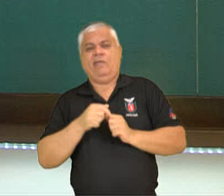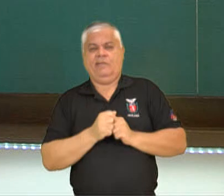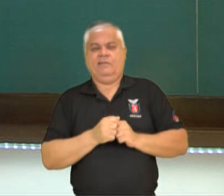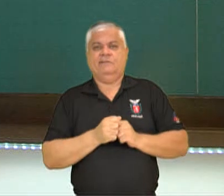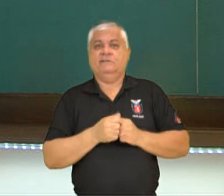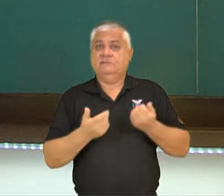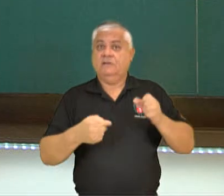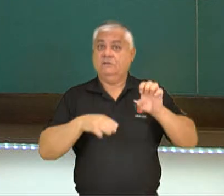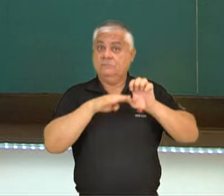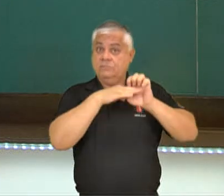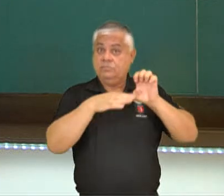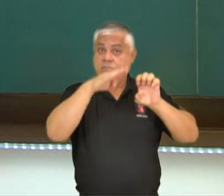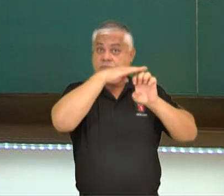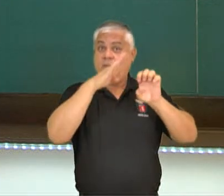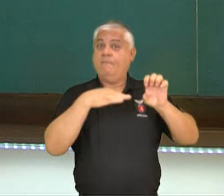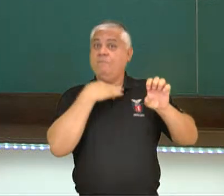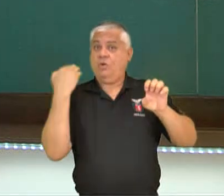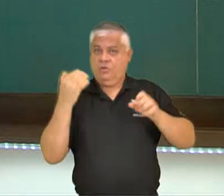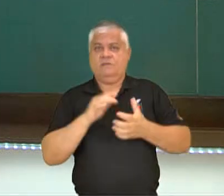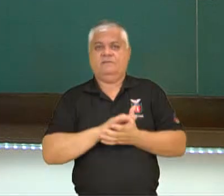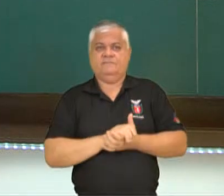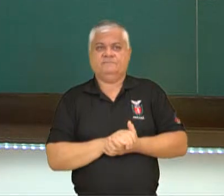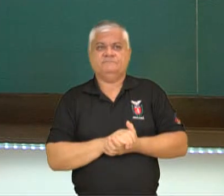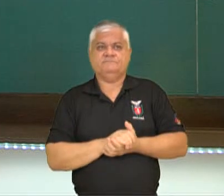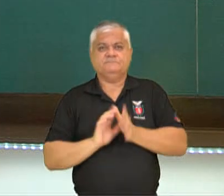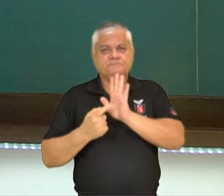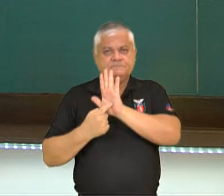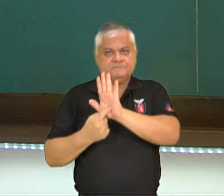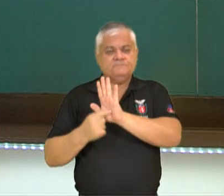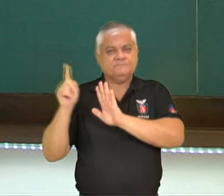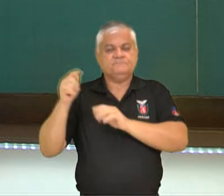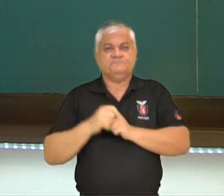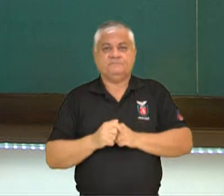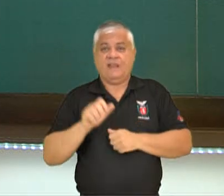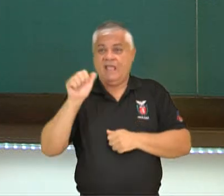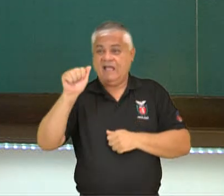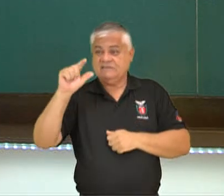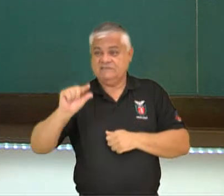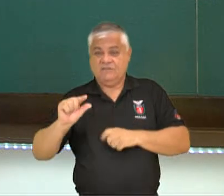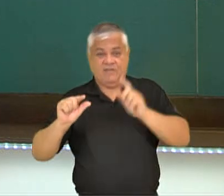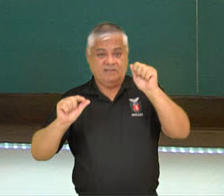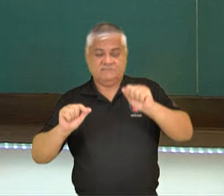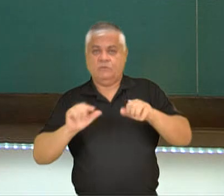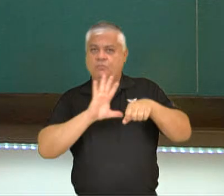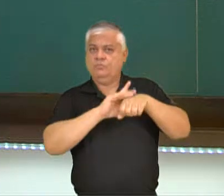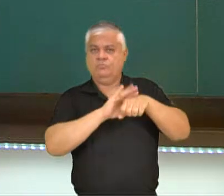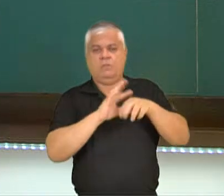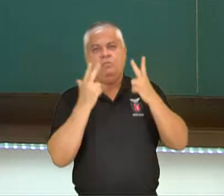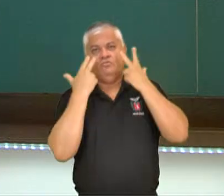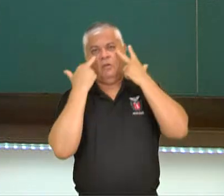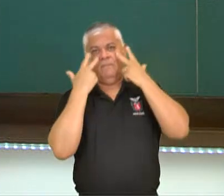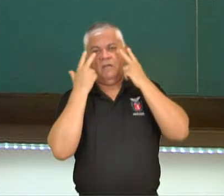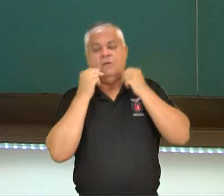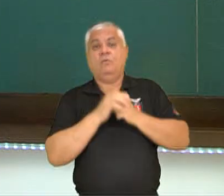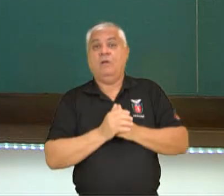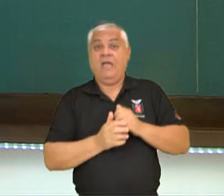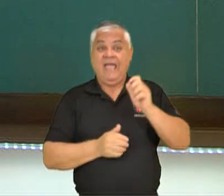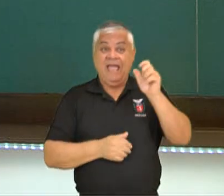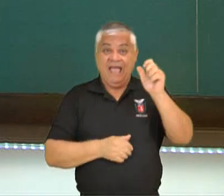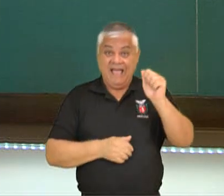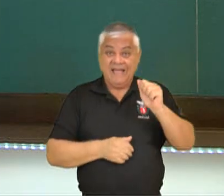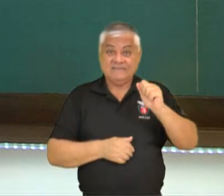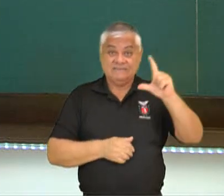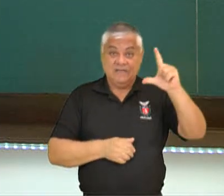azão-azão acaba morrendo, tá? Então tá aqui, o azinho-azinho não tem a doença, o azão-azinho tem a